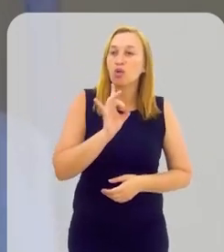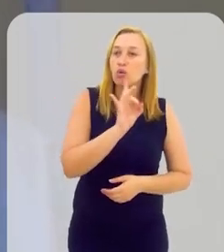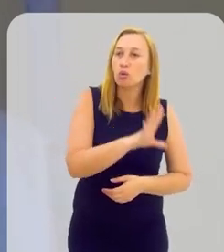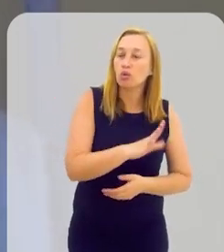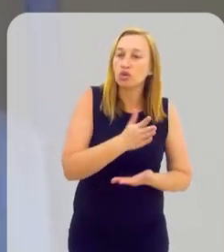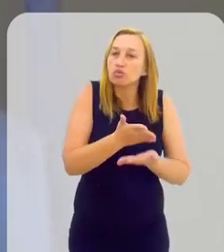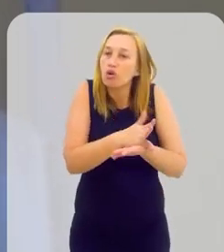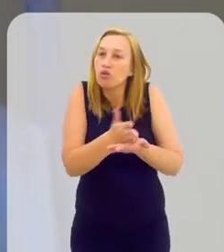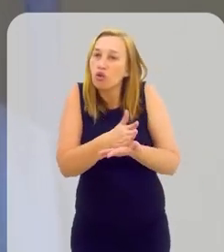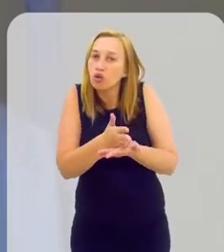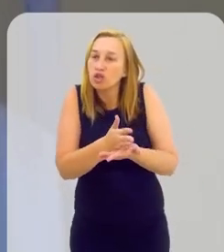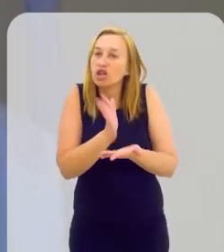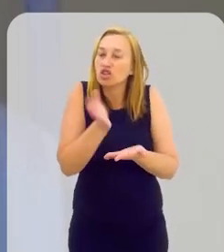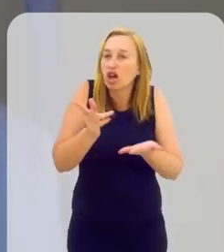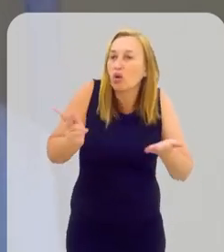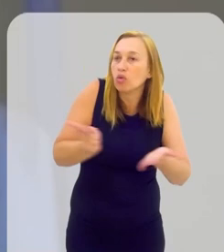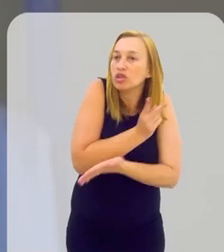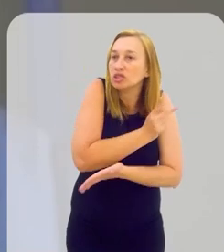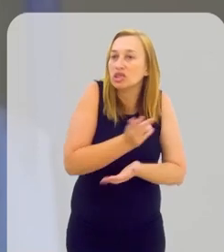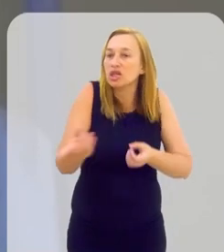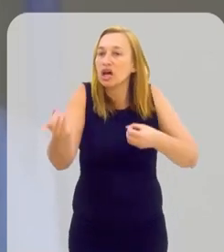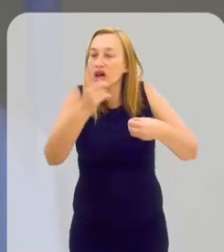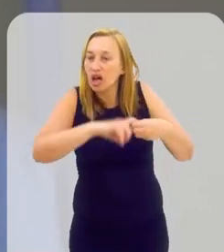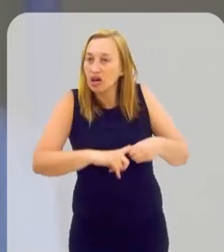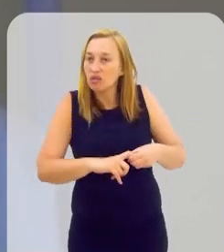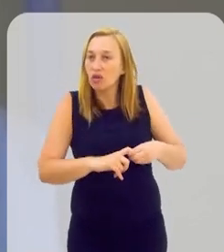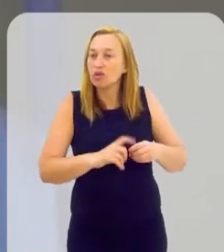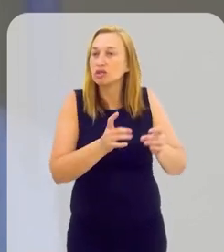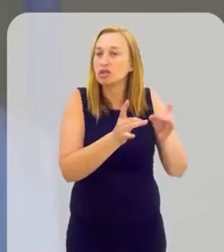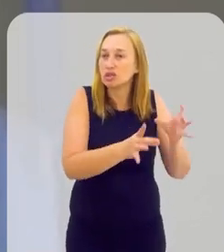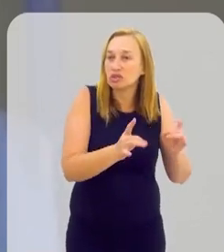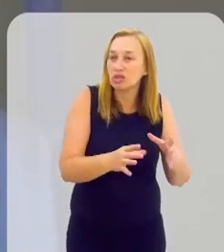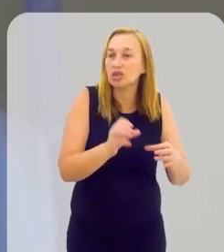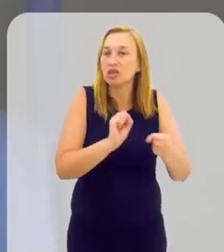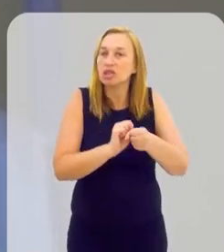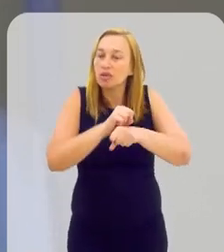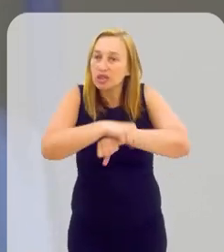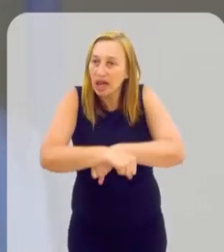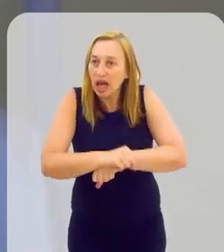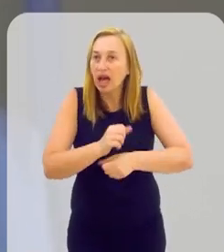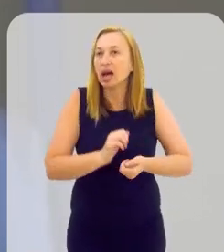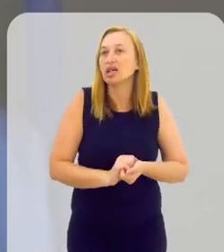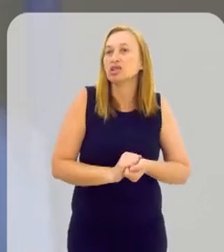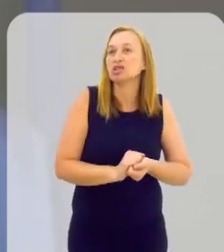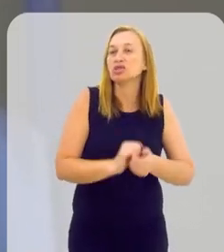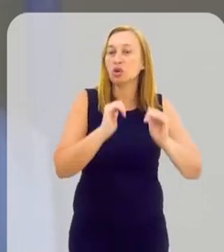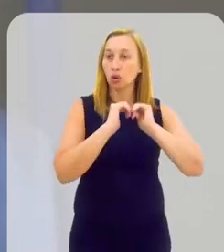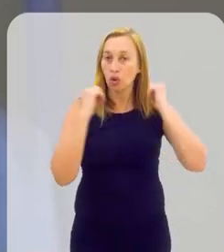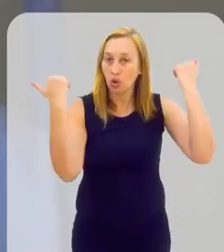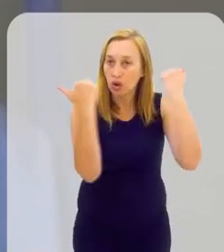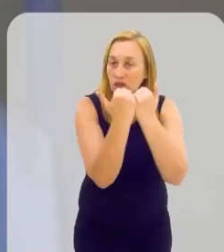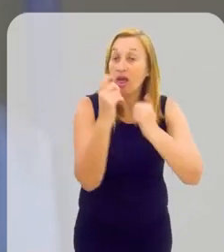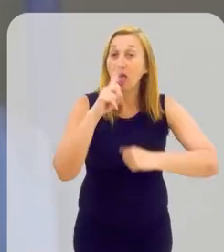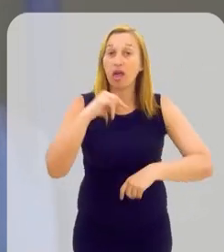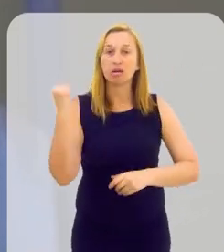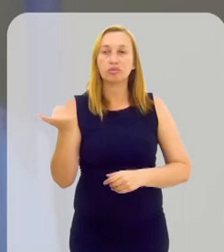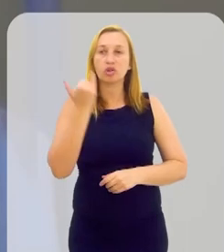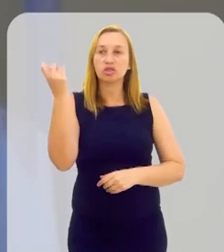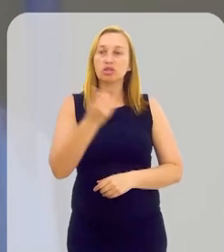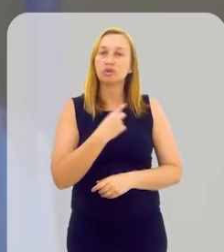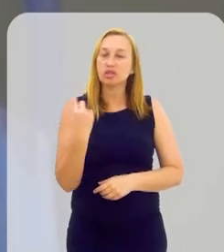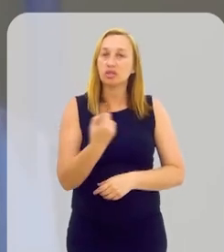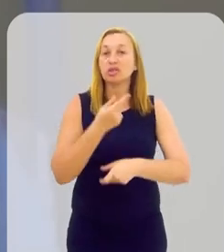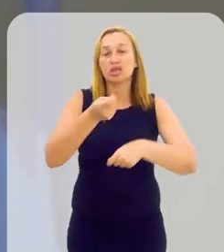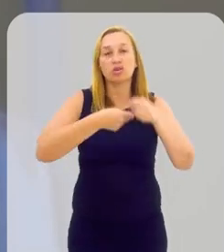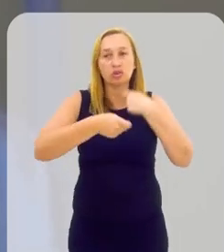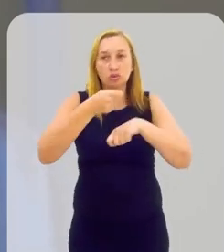última fronteira já está acontecendo, são a volta dos congressos, seminários, convenções, então isso é importante